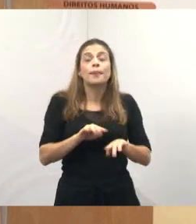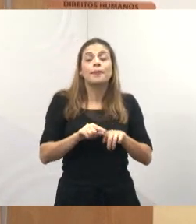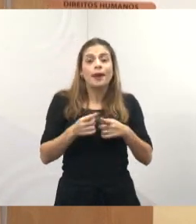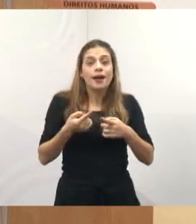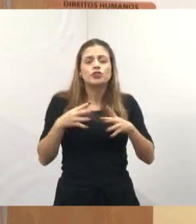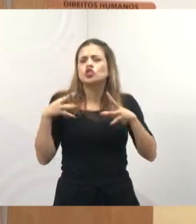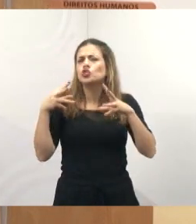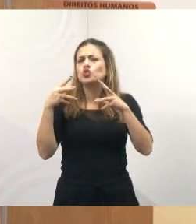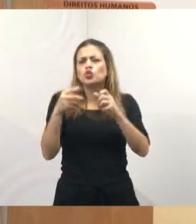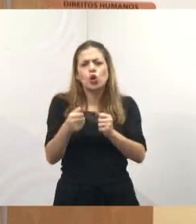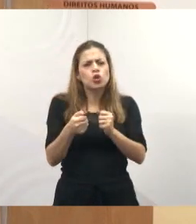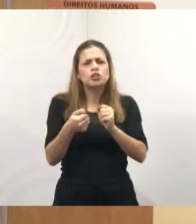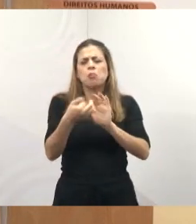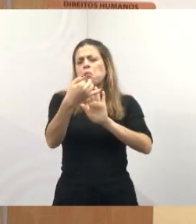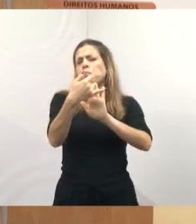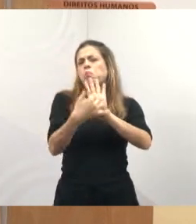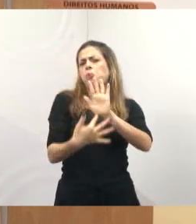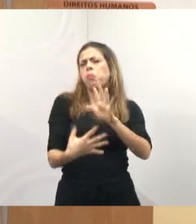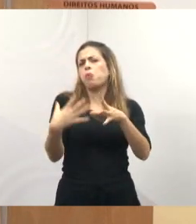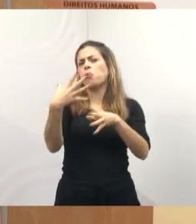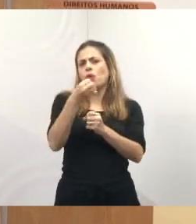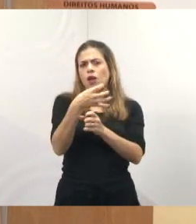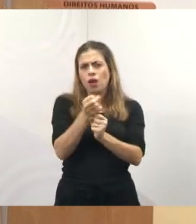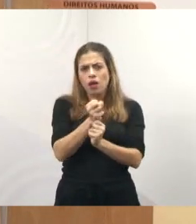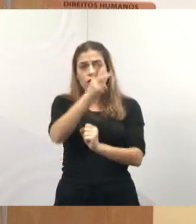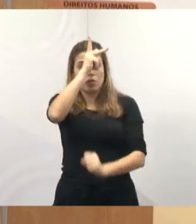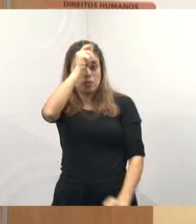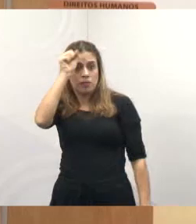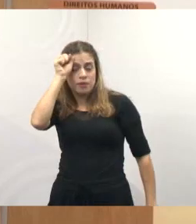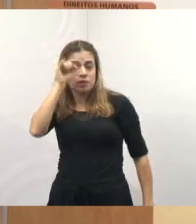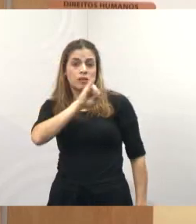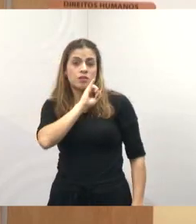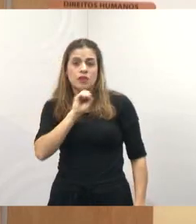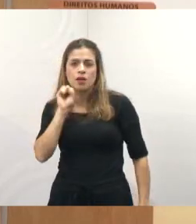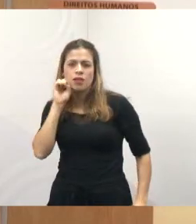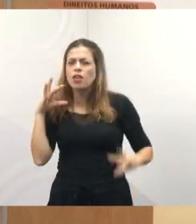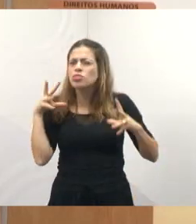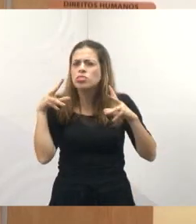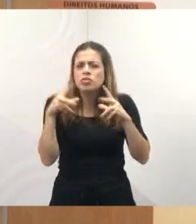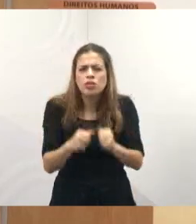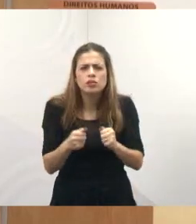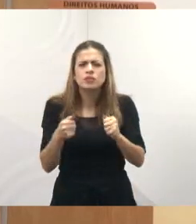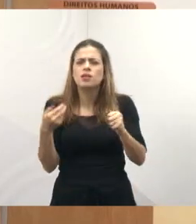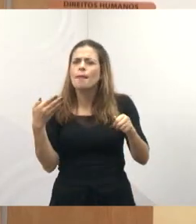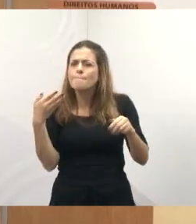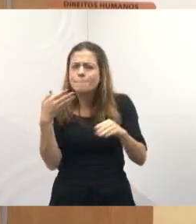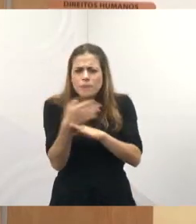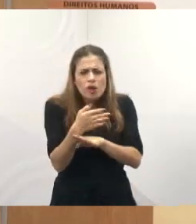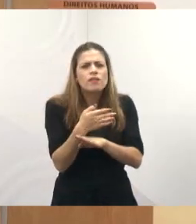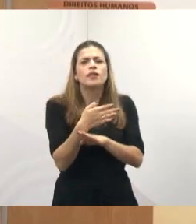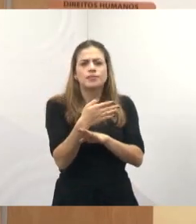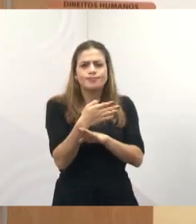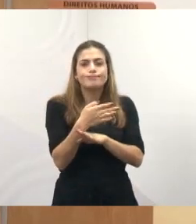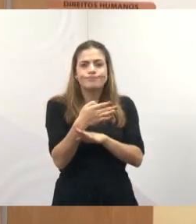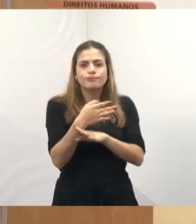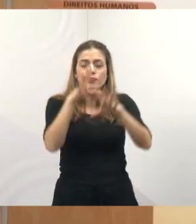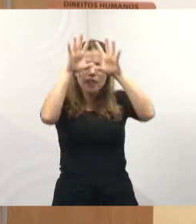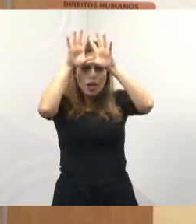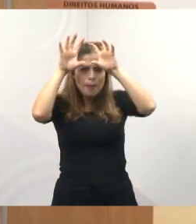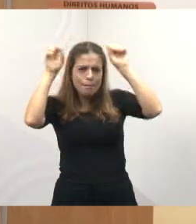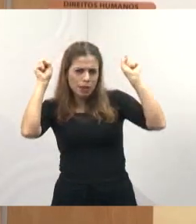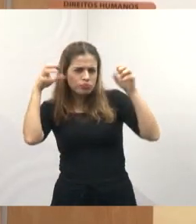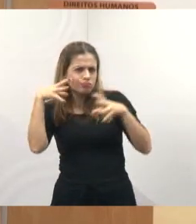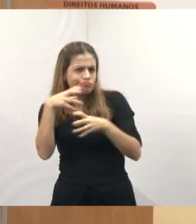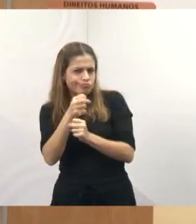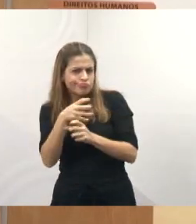esses 6 anos que a gente acompanha, né, todas aprovadas, né, pelo Tribunal de Contas, com alguns apontamentos, sim, né, porque